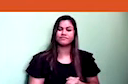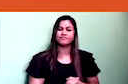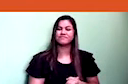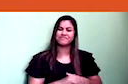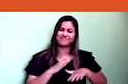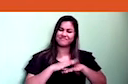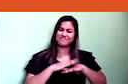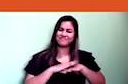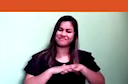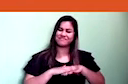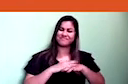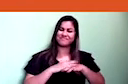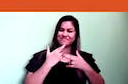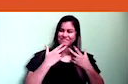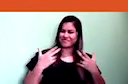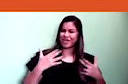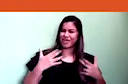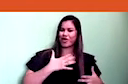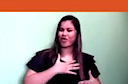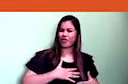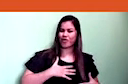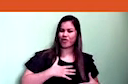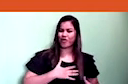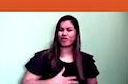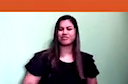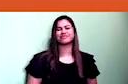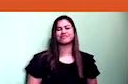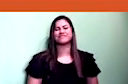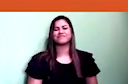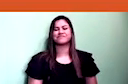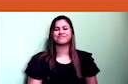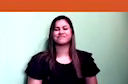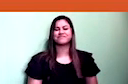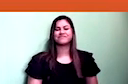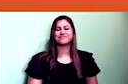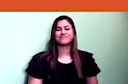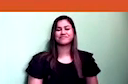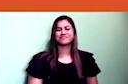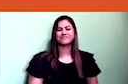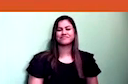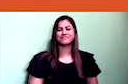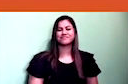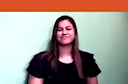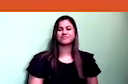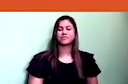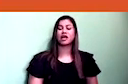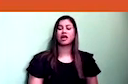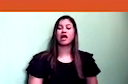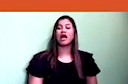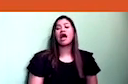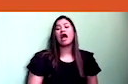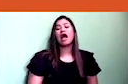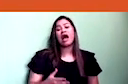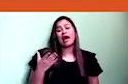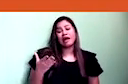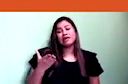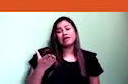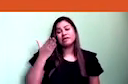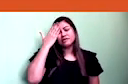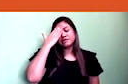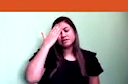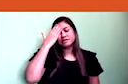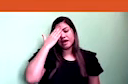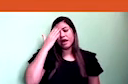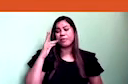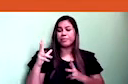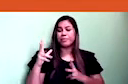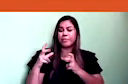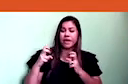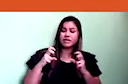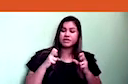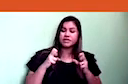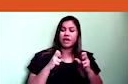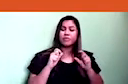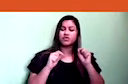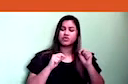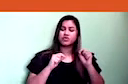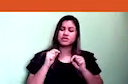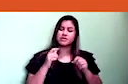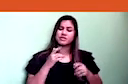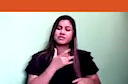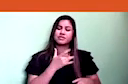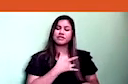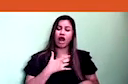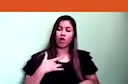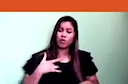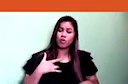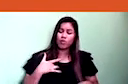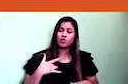vida. E por fim, pessoal, né, é possível perceber que para a manutenção da saúde emocional é preciso